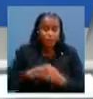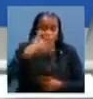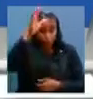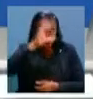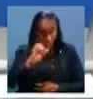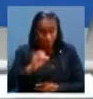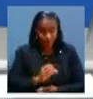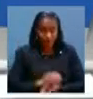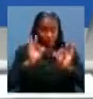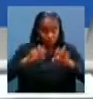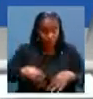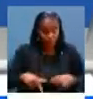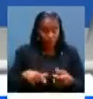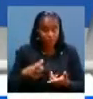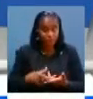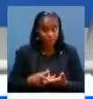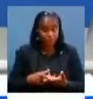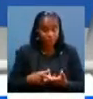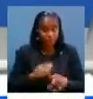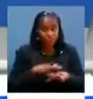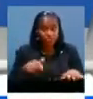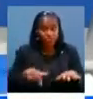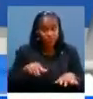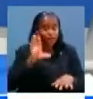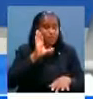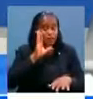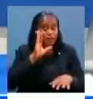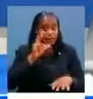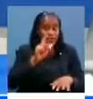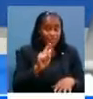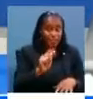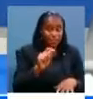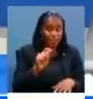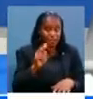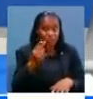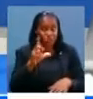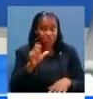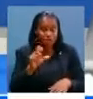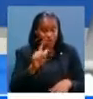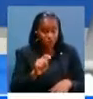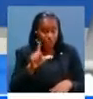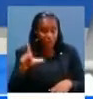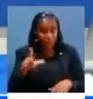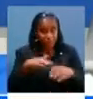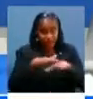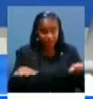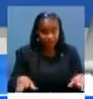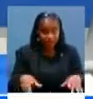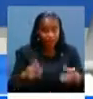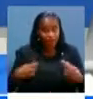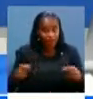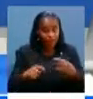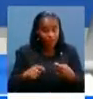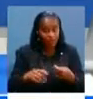E o primeiro-ministro encerrou esta tarde em Achada Eugênio Lima, aqui na Praia, a primeira fase da campanha Basta de Violência contra as Crianças.